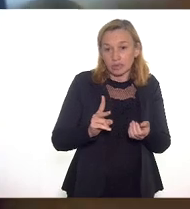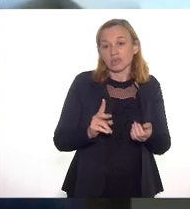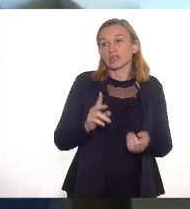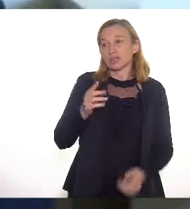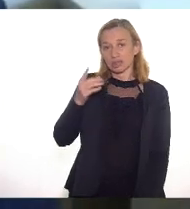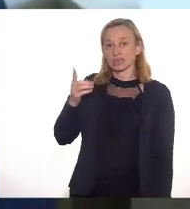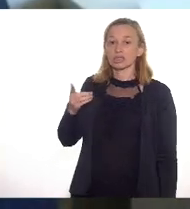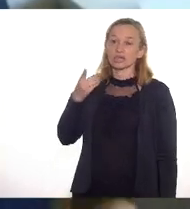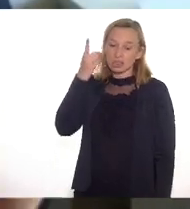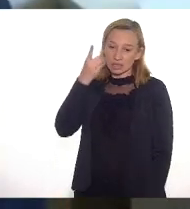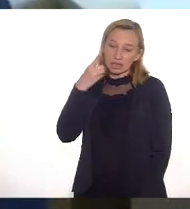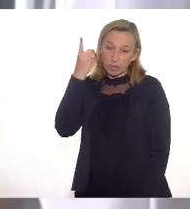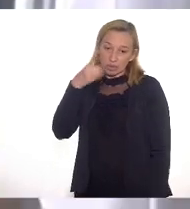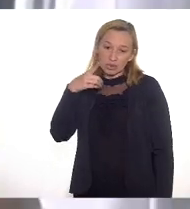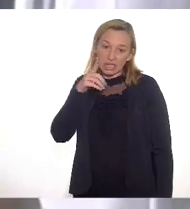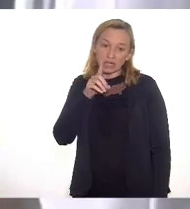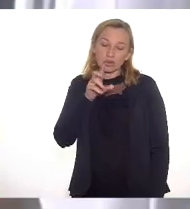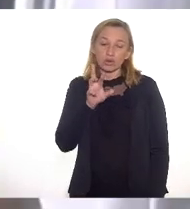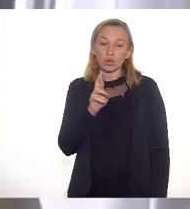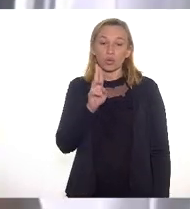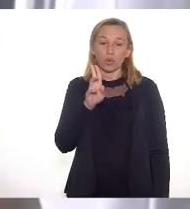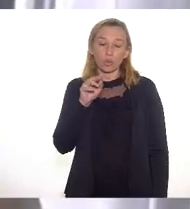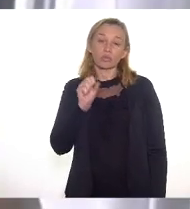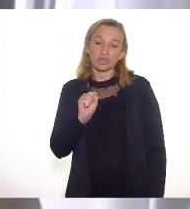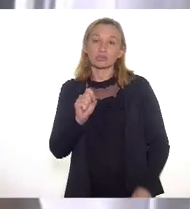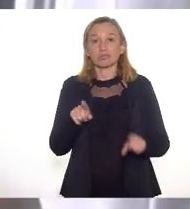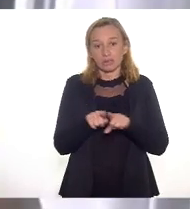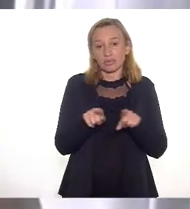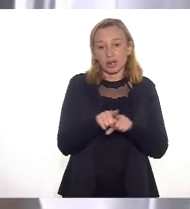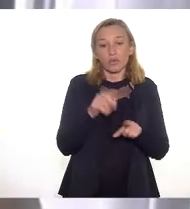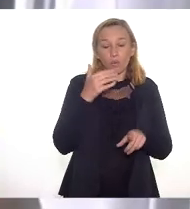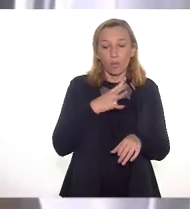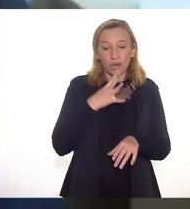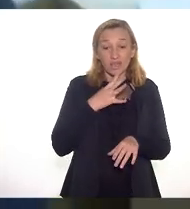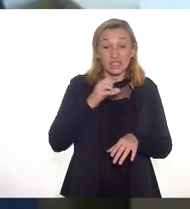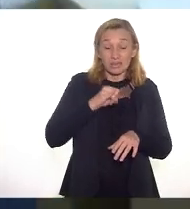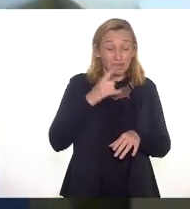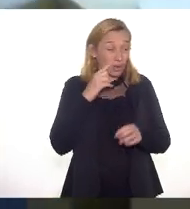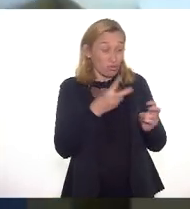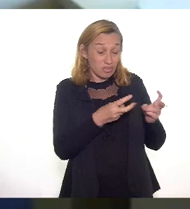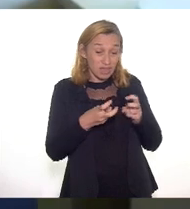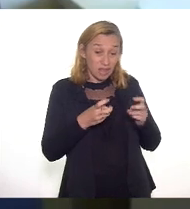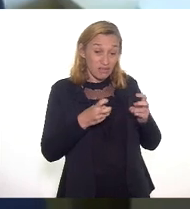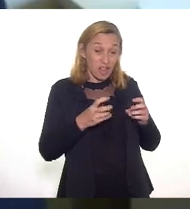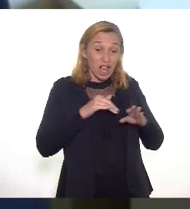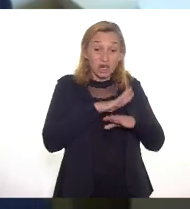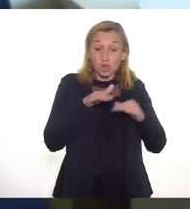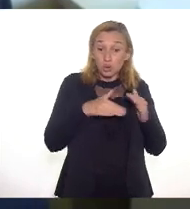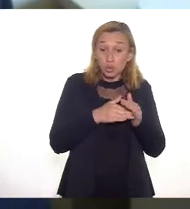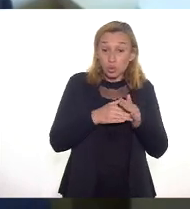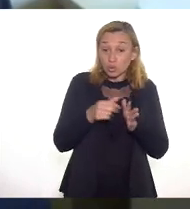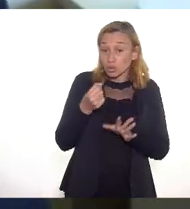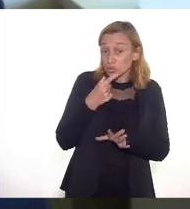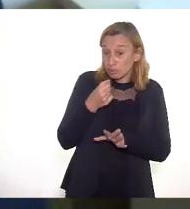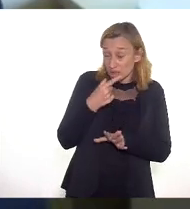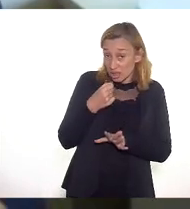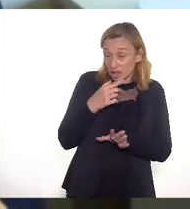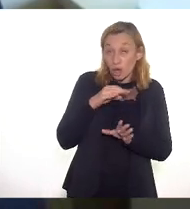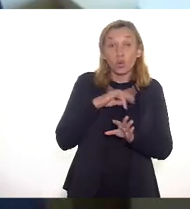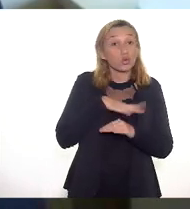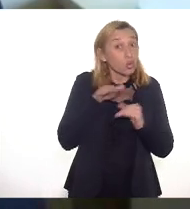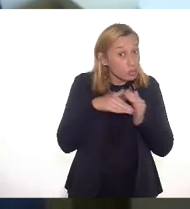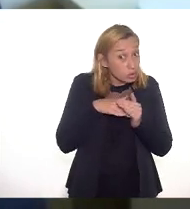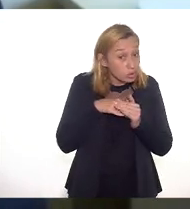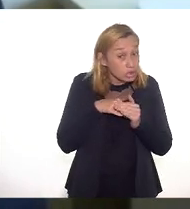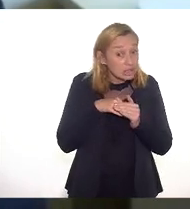também é testemunha disso. E se você olhar a essência de todos os medicamentos, quase